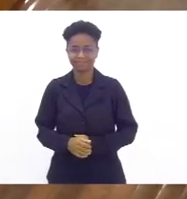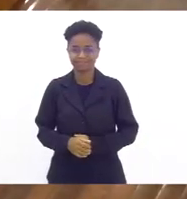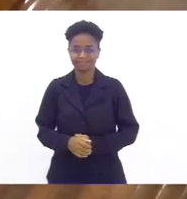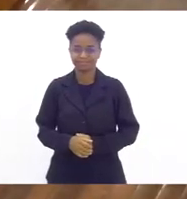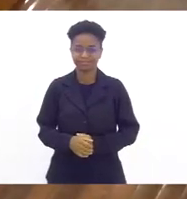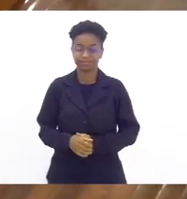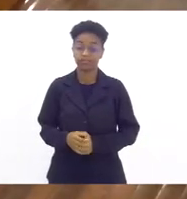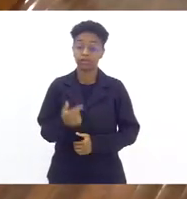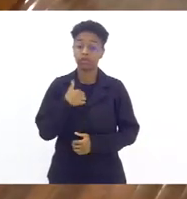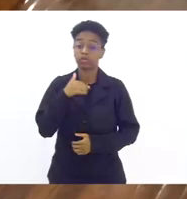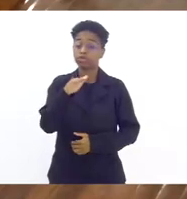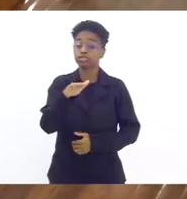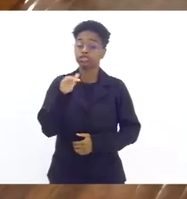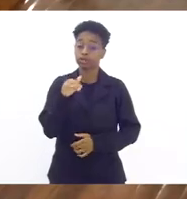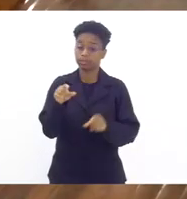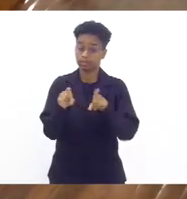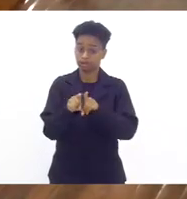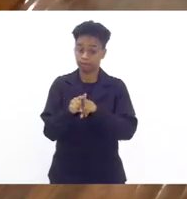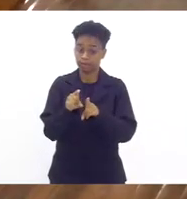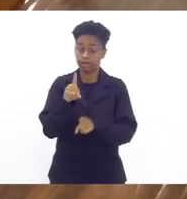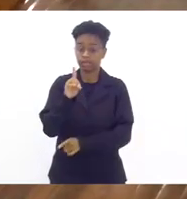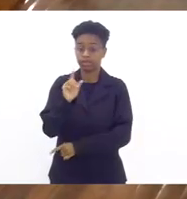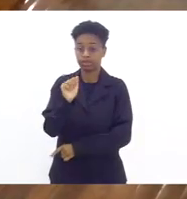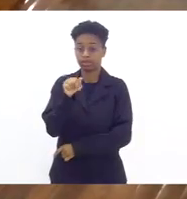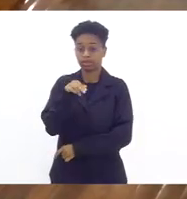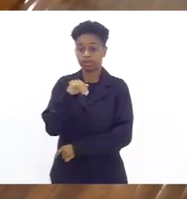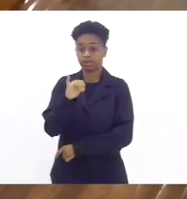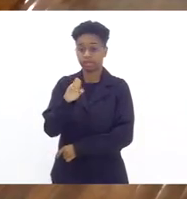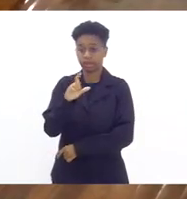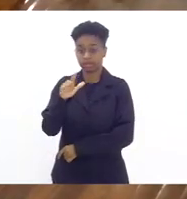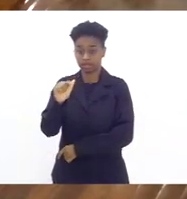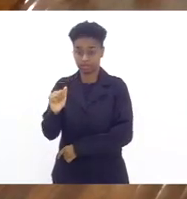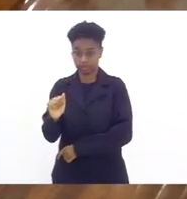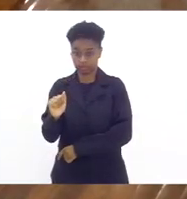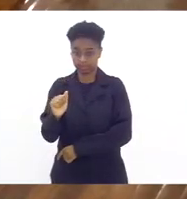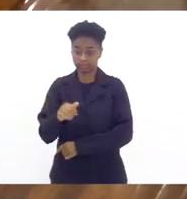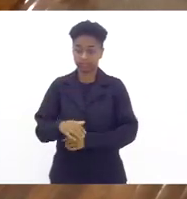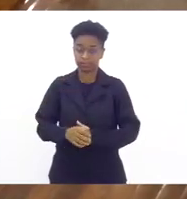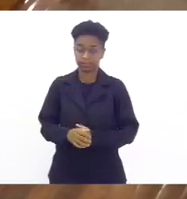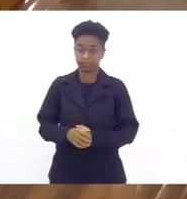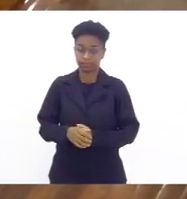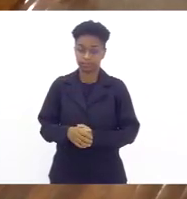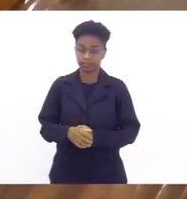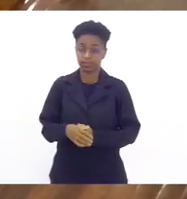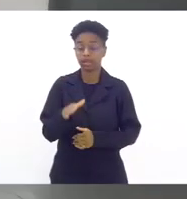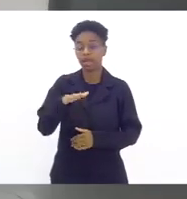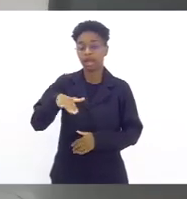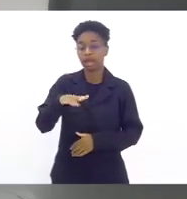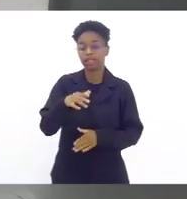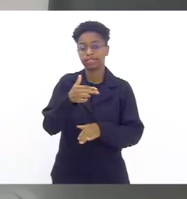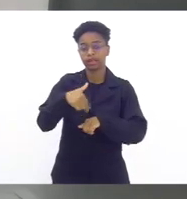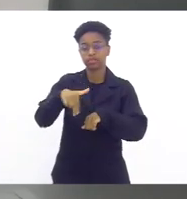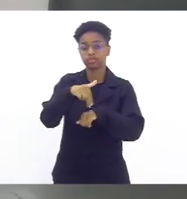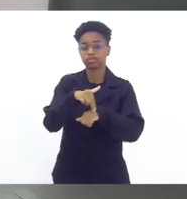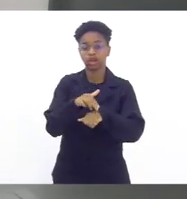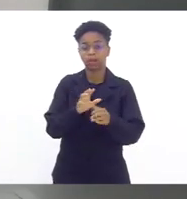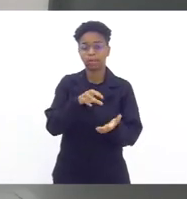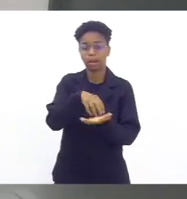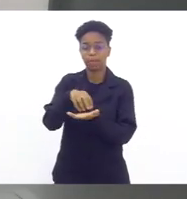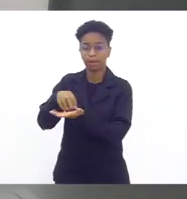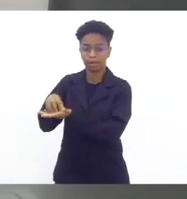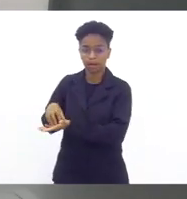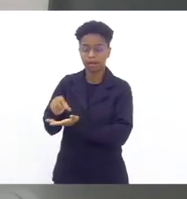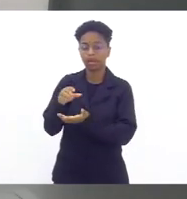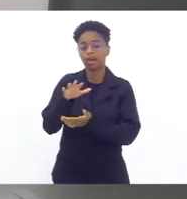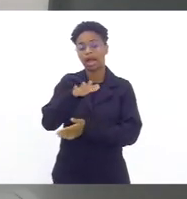chama aqui Daniel de Souza da rede nacional de consultórios mobilizador da